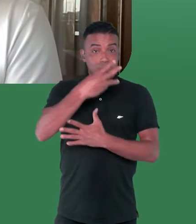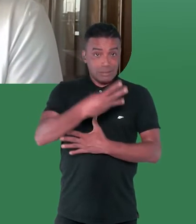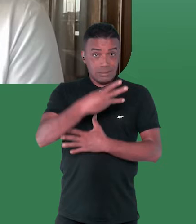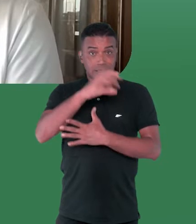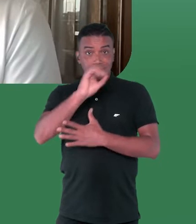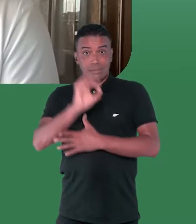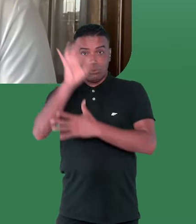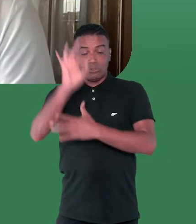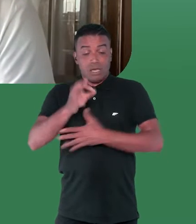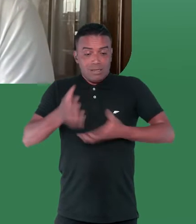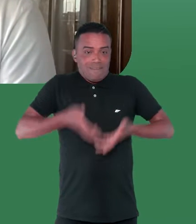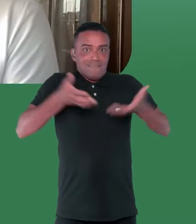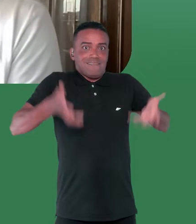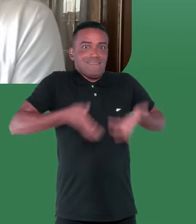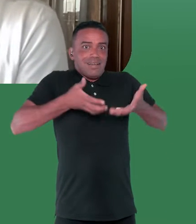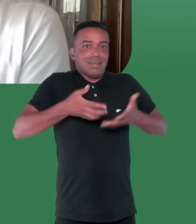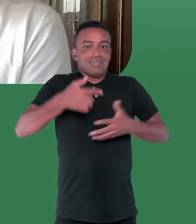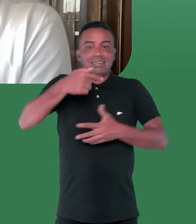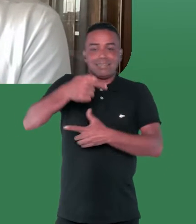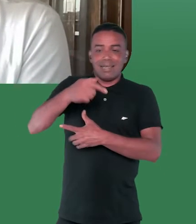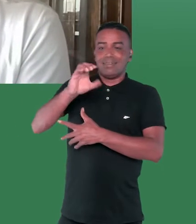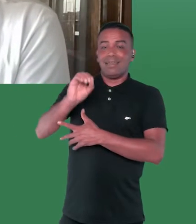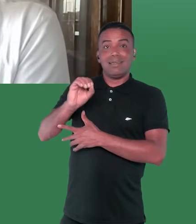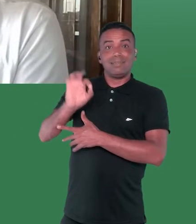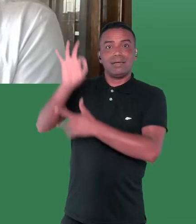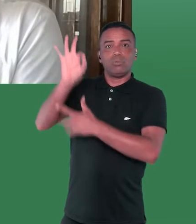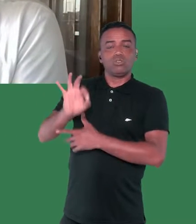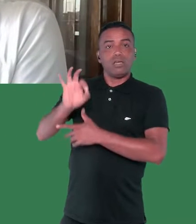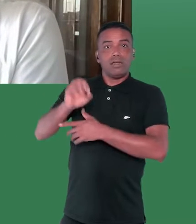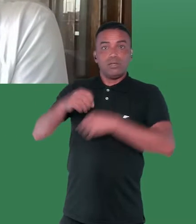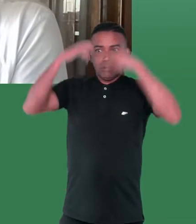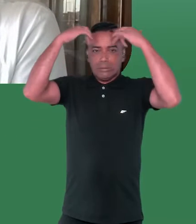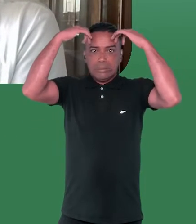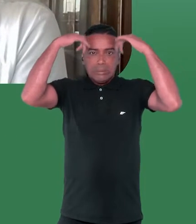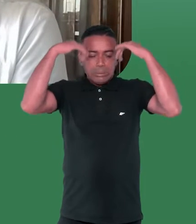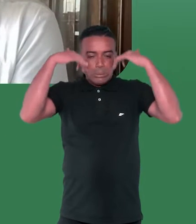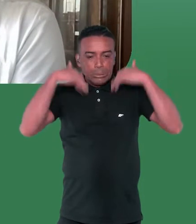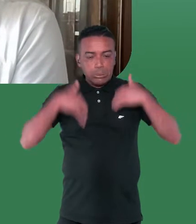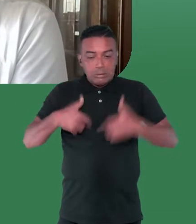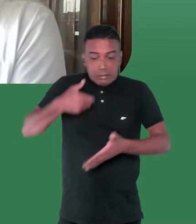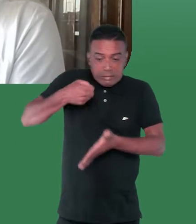30% de inspiração e 70% de transpiração.